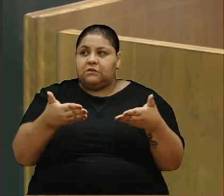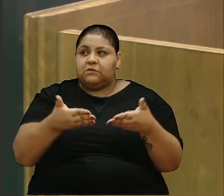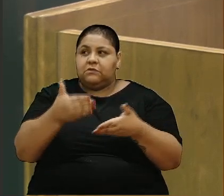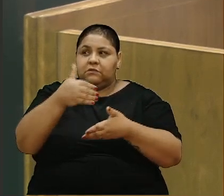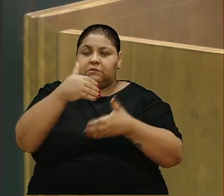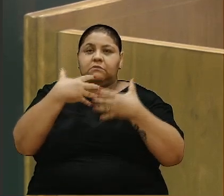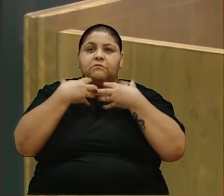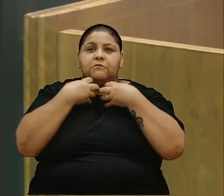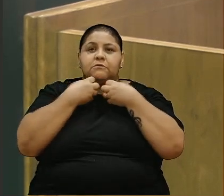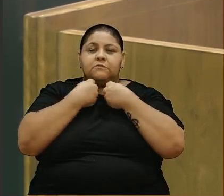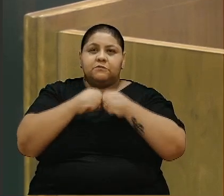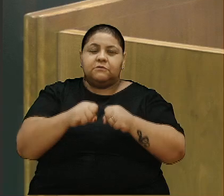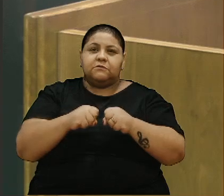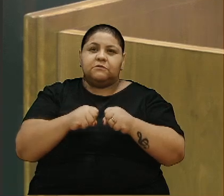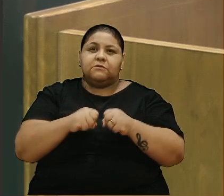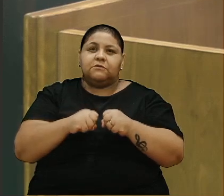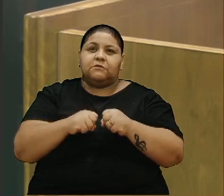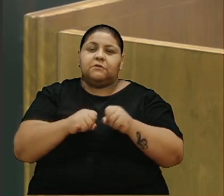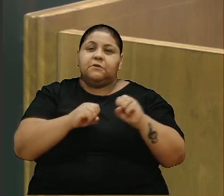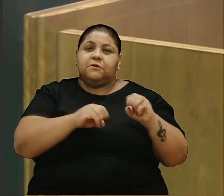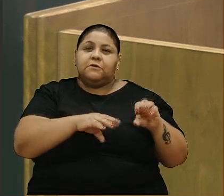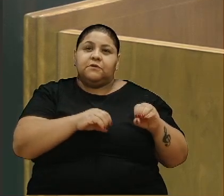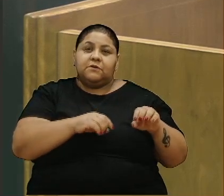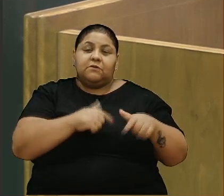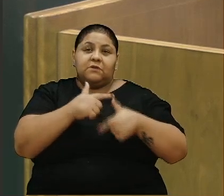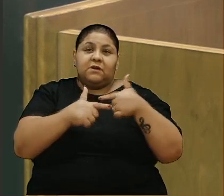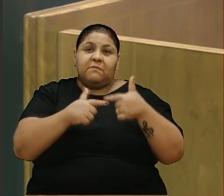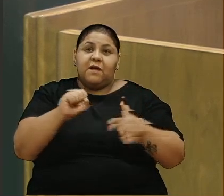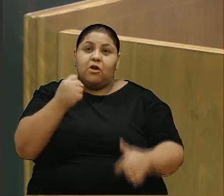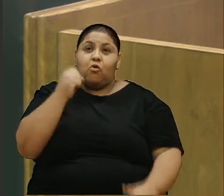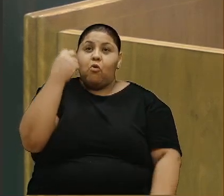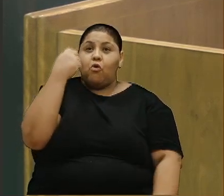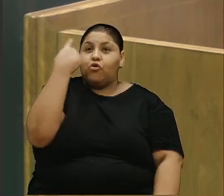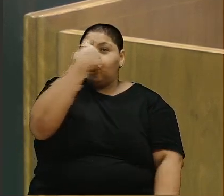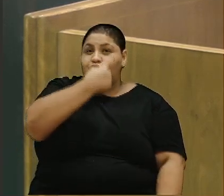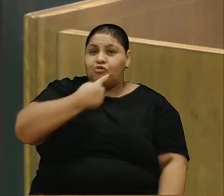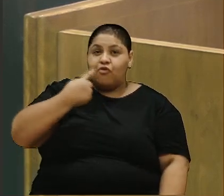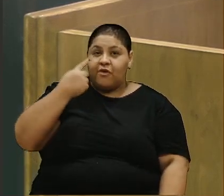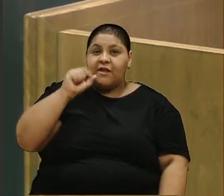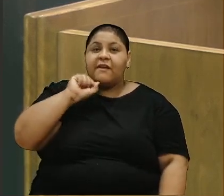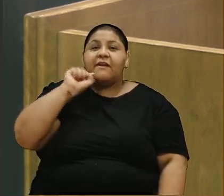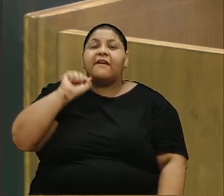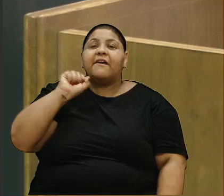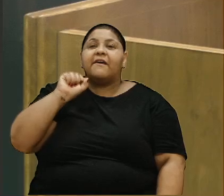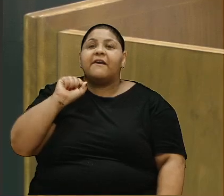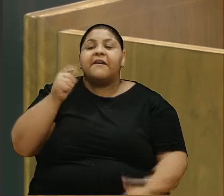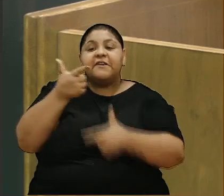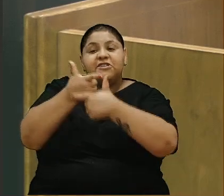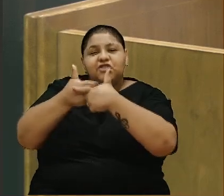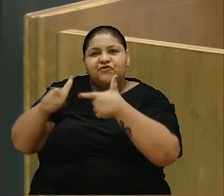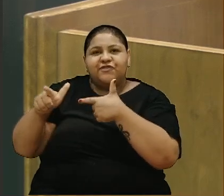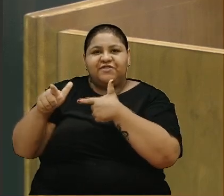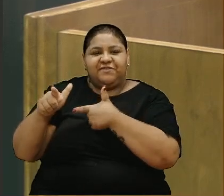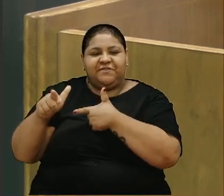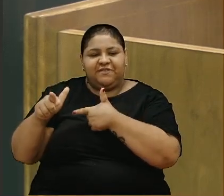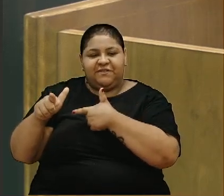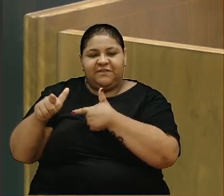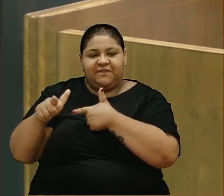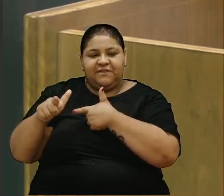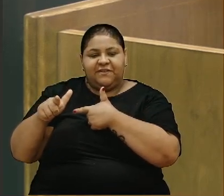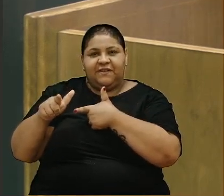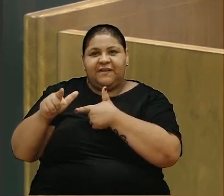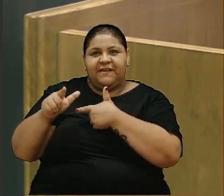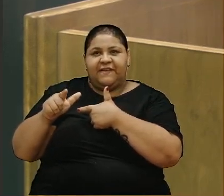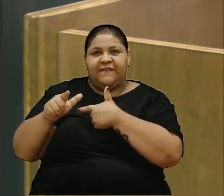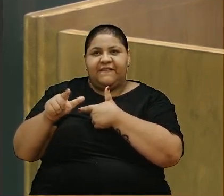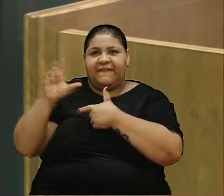de Educação 8 horas por dia. Quem quiser dividir comigo